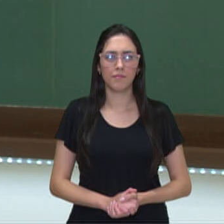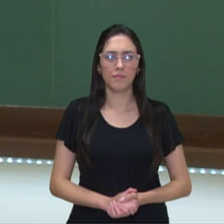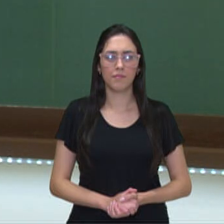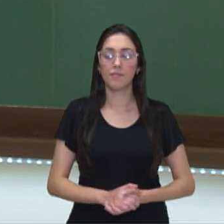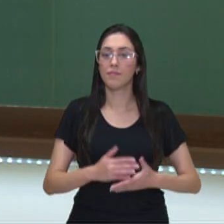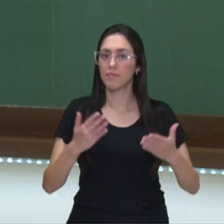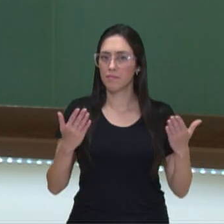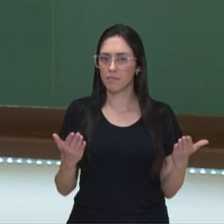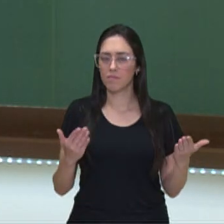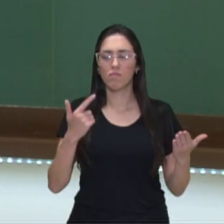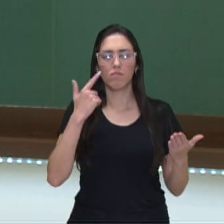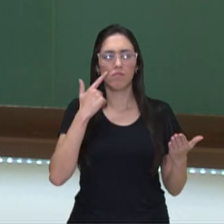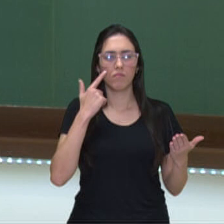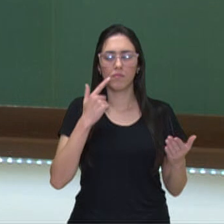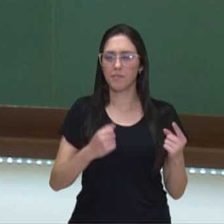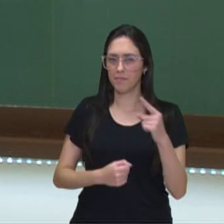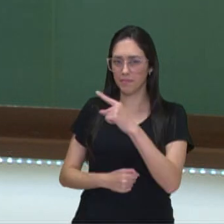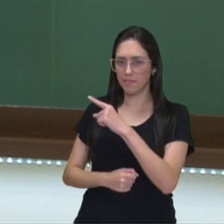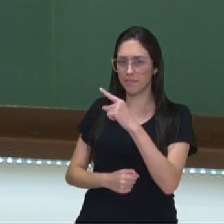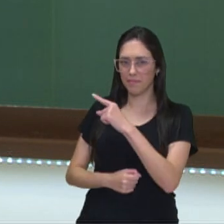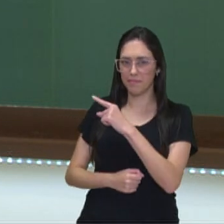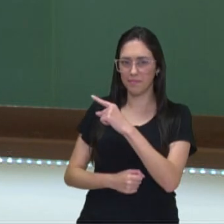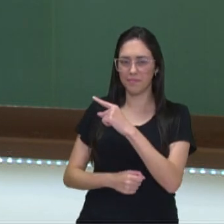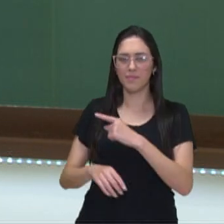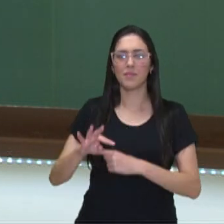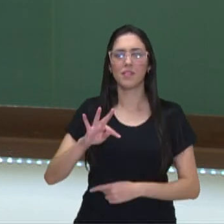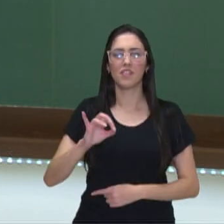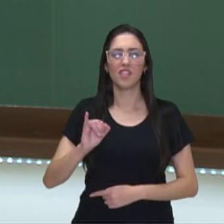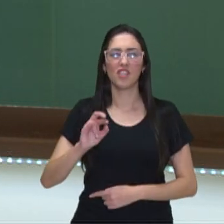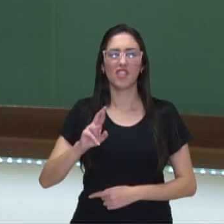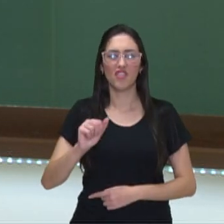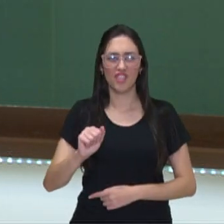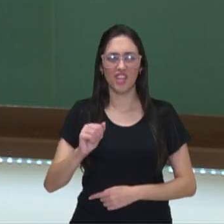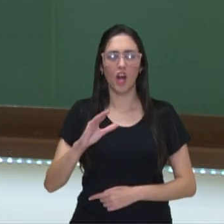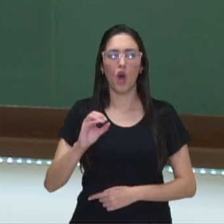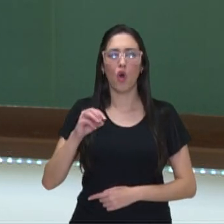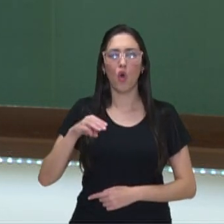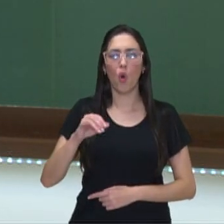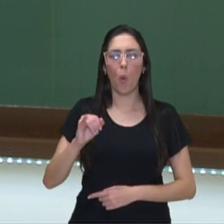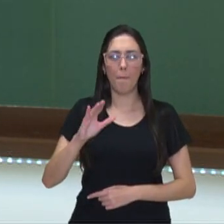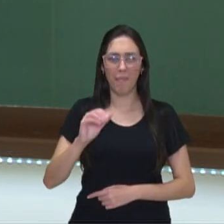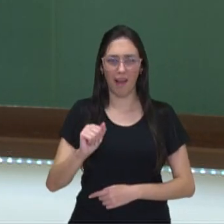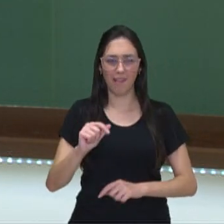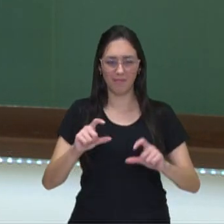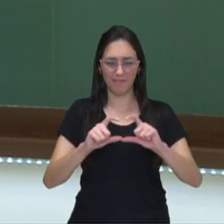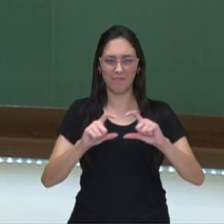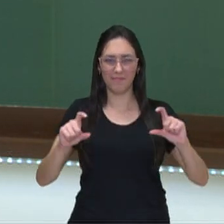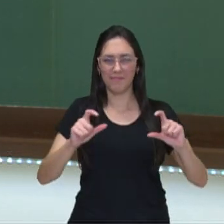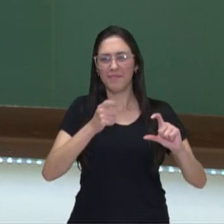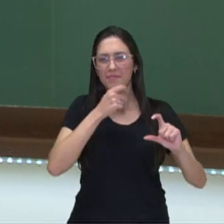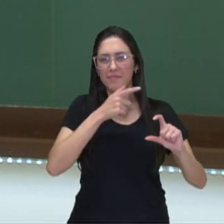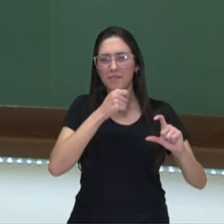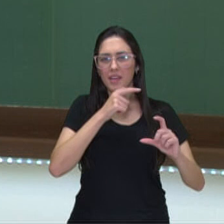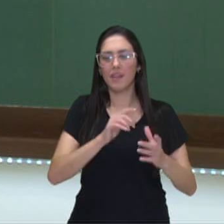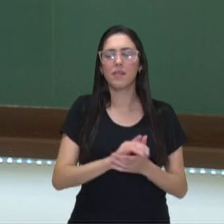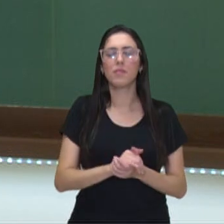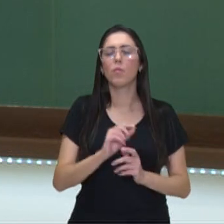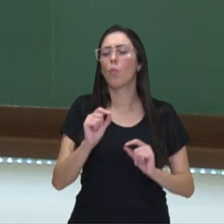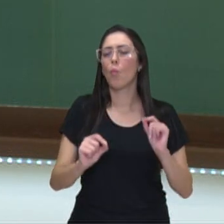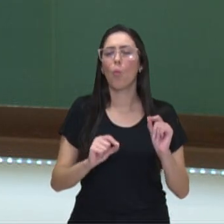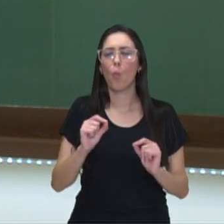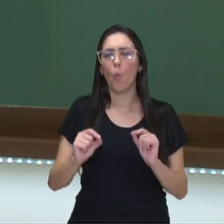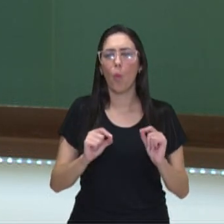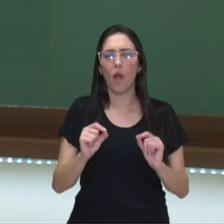Então vamos lá, nesse quadrinho aqui da nossa tira cômica ou da nossa tirinha, comic strip, você tinha